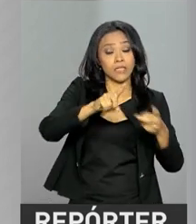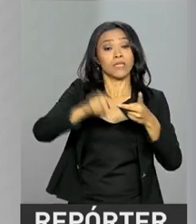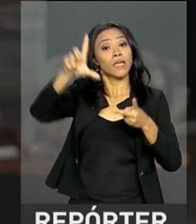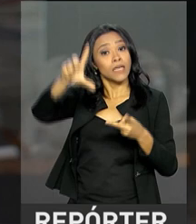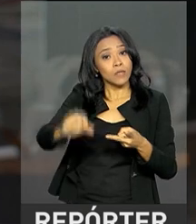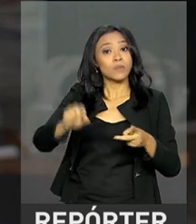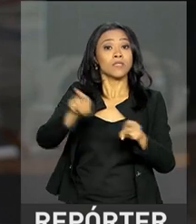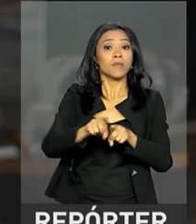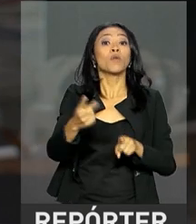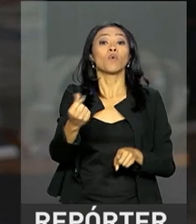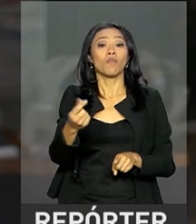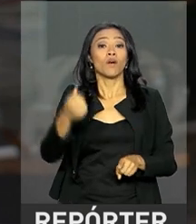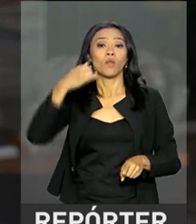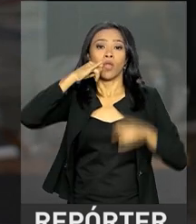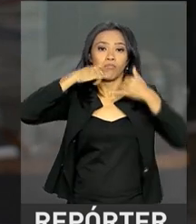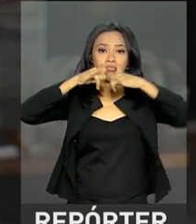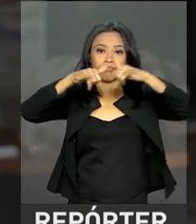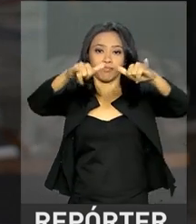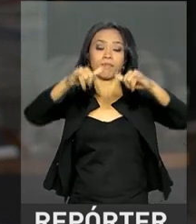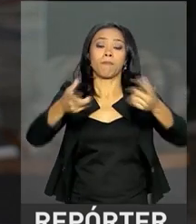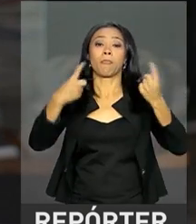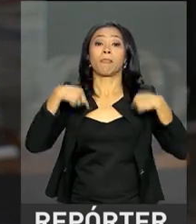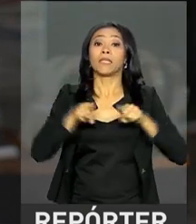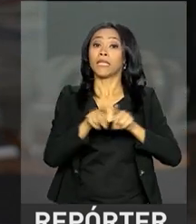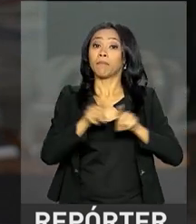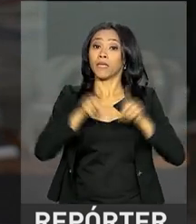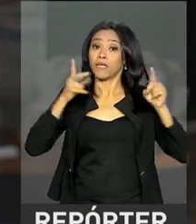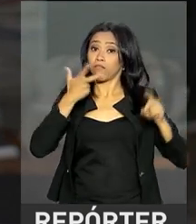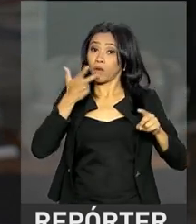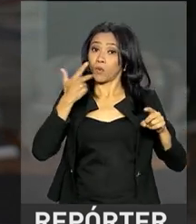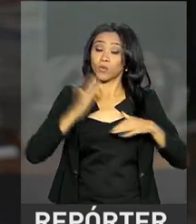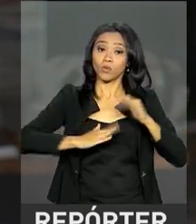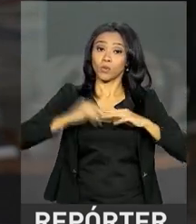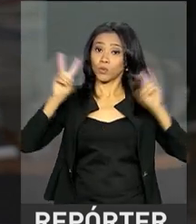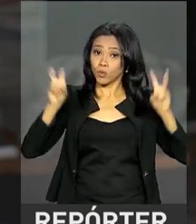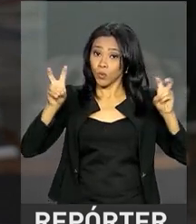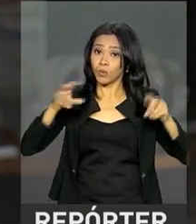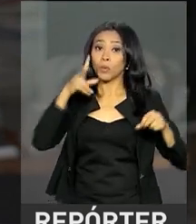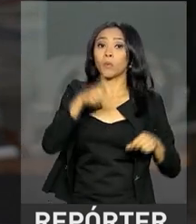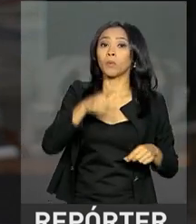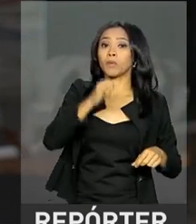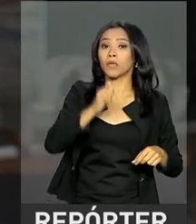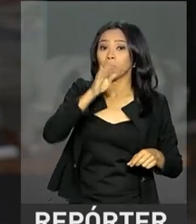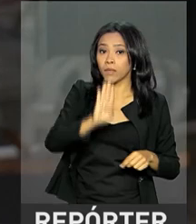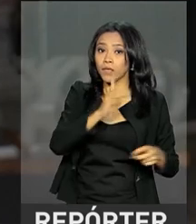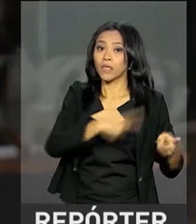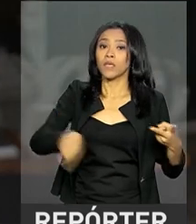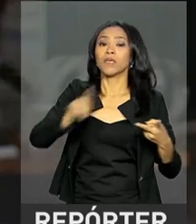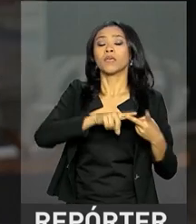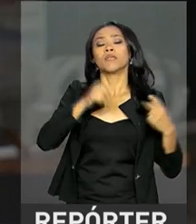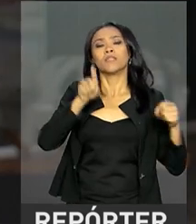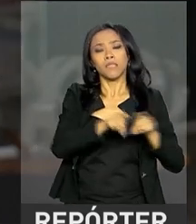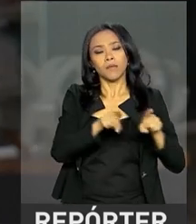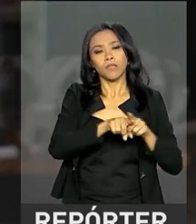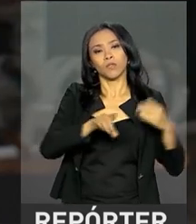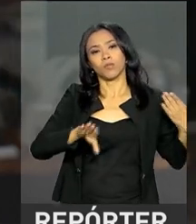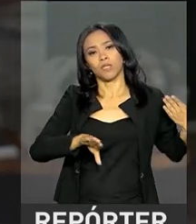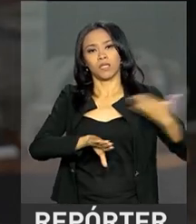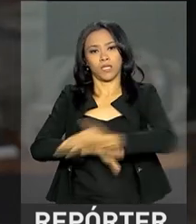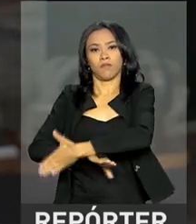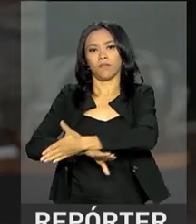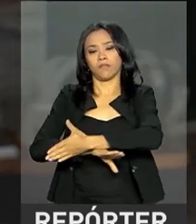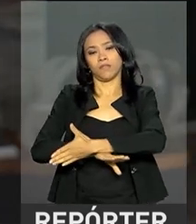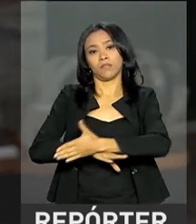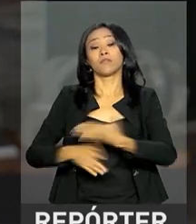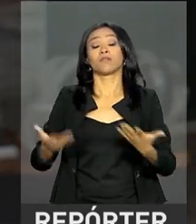energia. Michel Temer falou também sobre o PIB, o Produto Interno Bruto, e também sobre a intervenção federal no Rio de Janeiro.